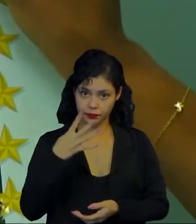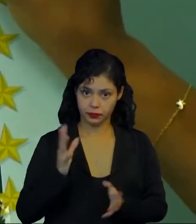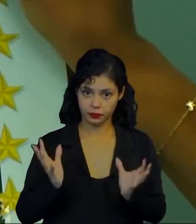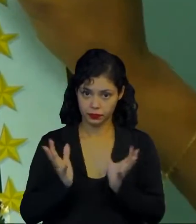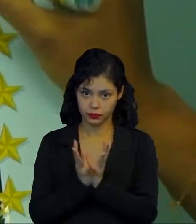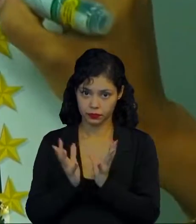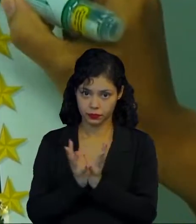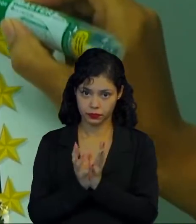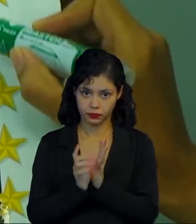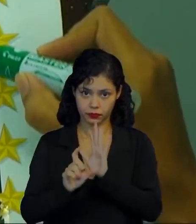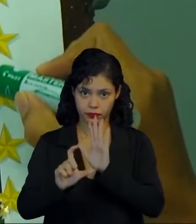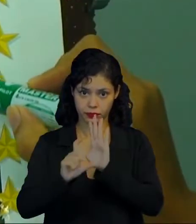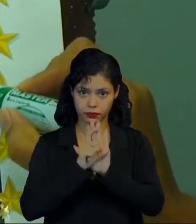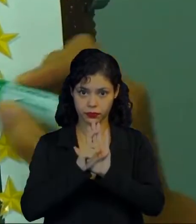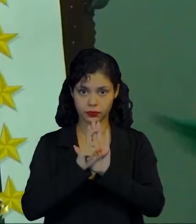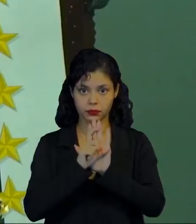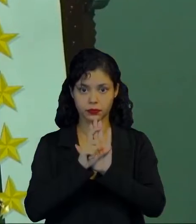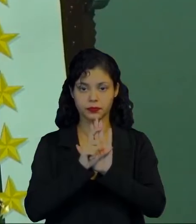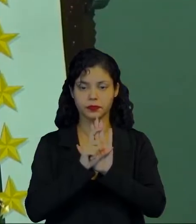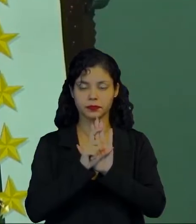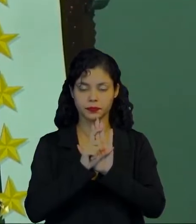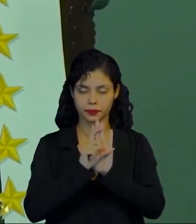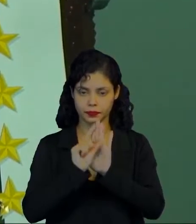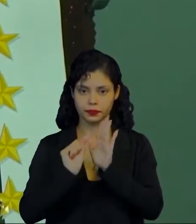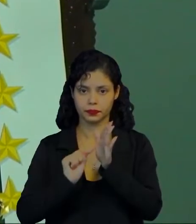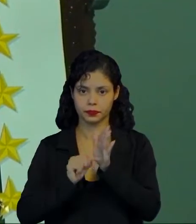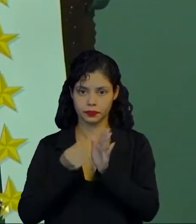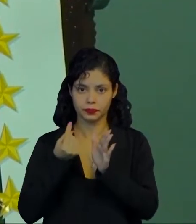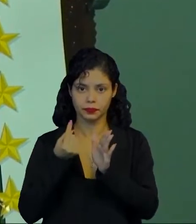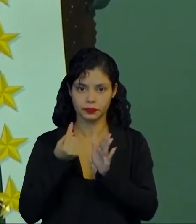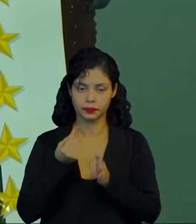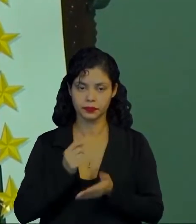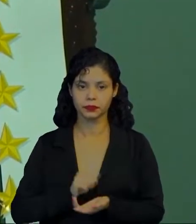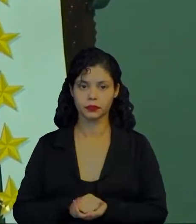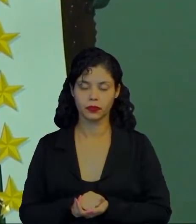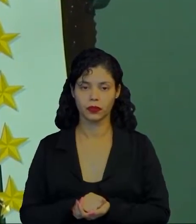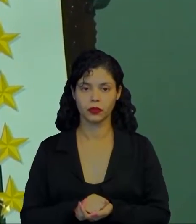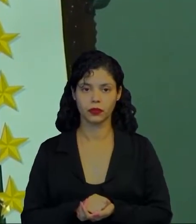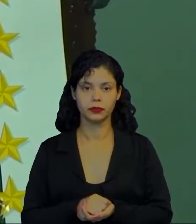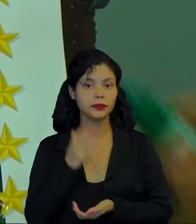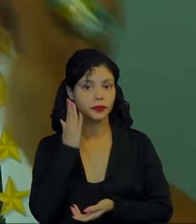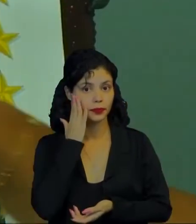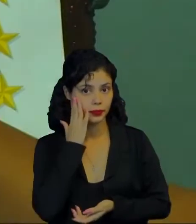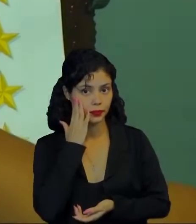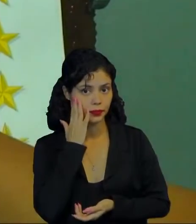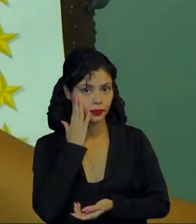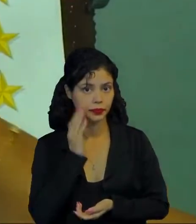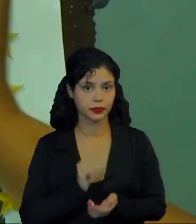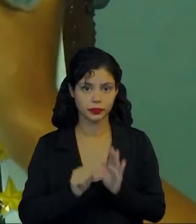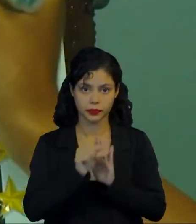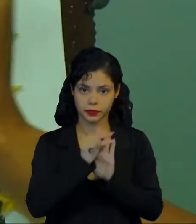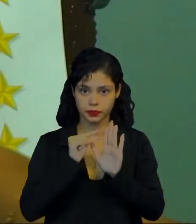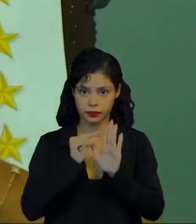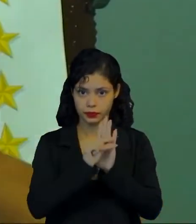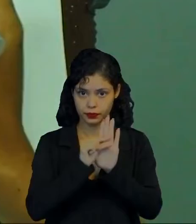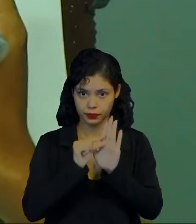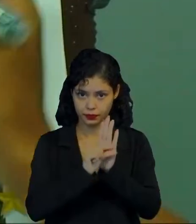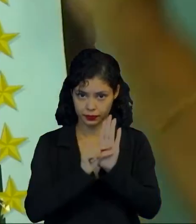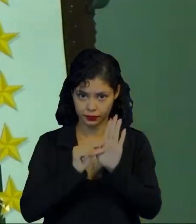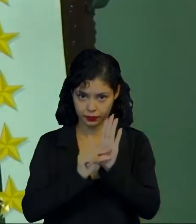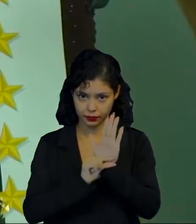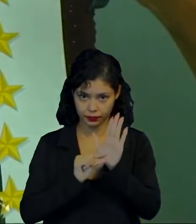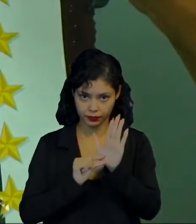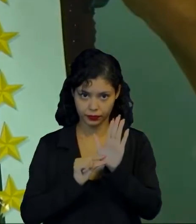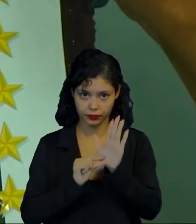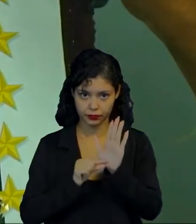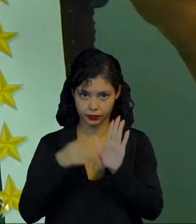formam o quê? A nossa primeira estrofe. Entenderam? Versos são as linhas.